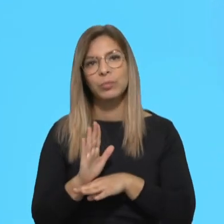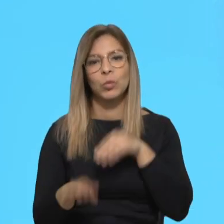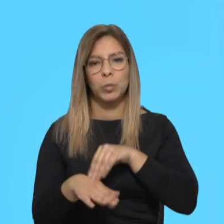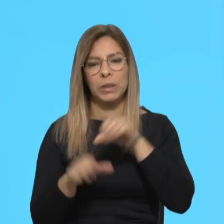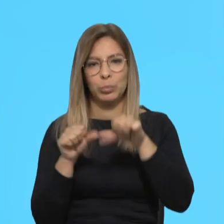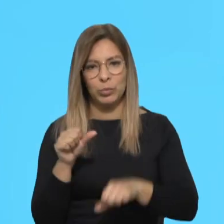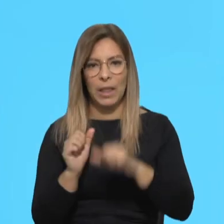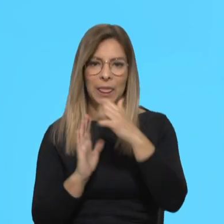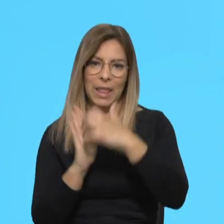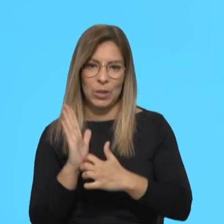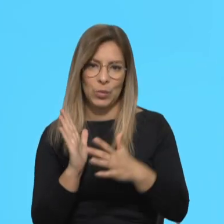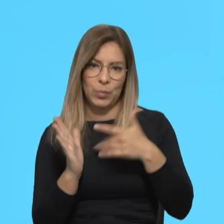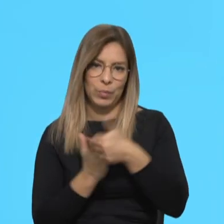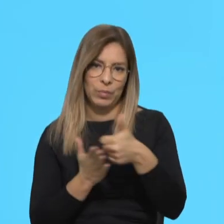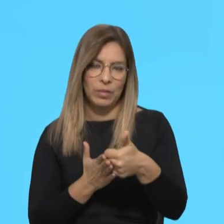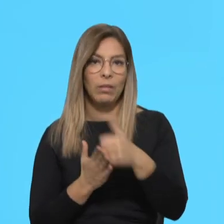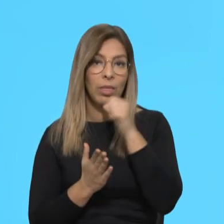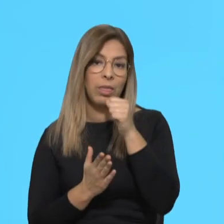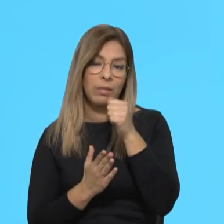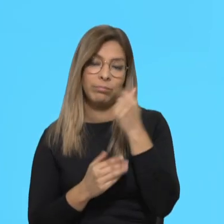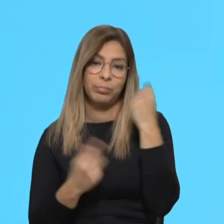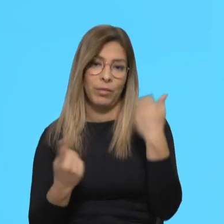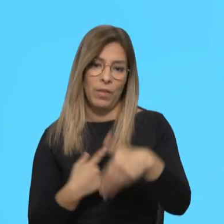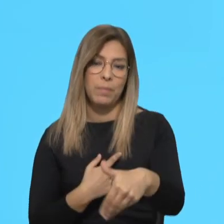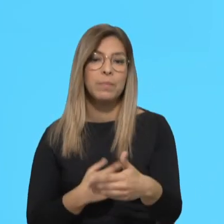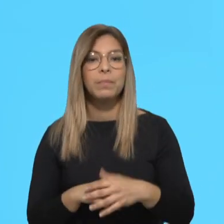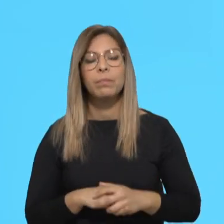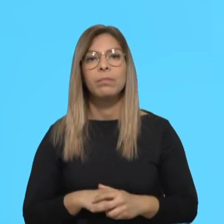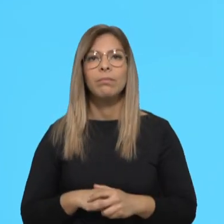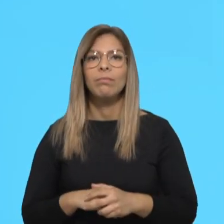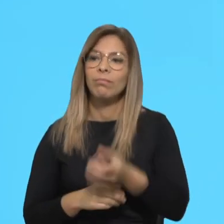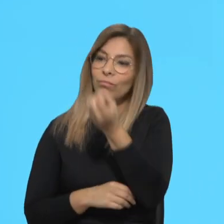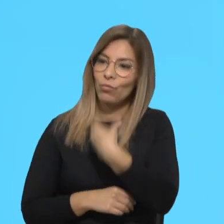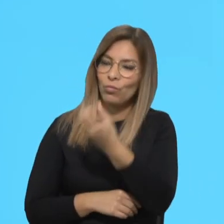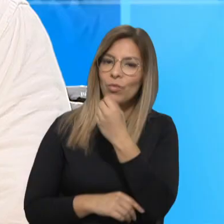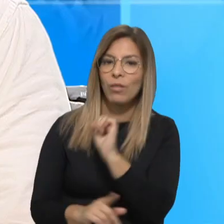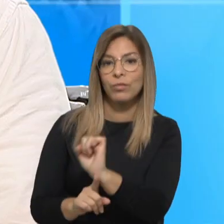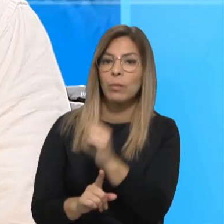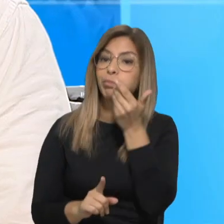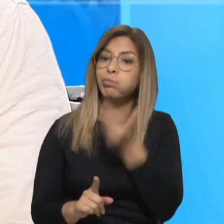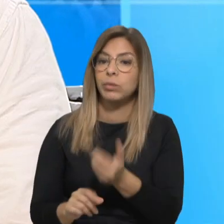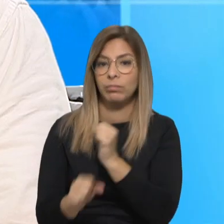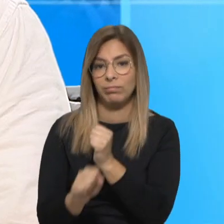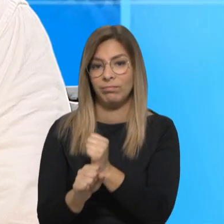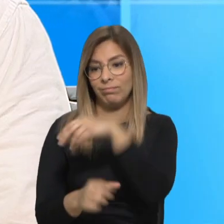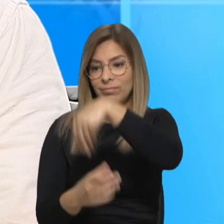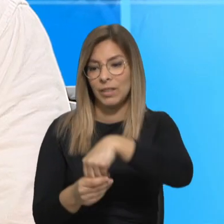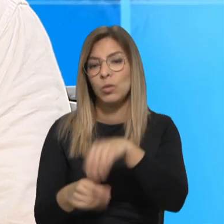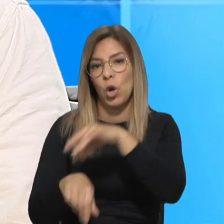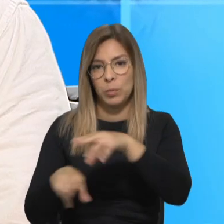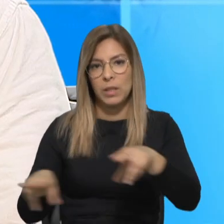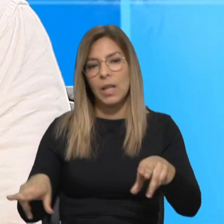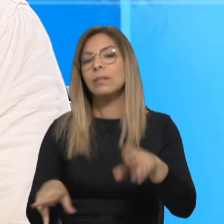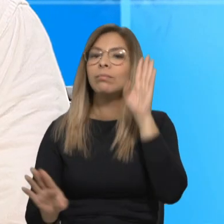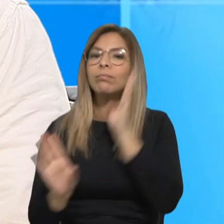texto do Evangelho, a liturgia que nos é apresentada e, sobretudo, a partilhar connosco essa experiência de pastoral na Clínica